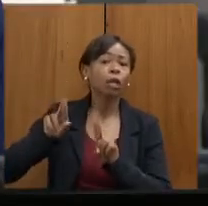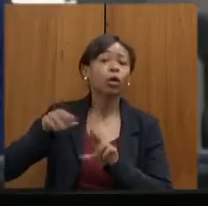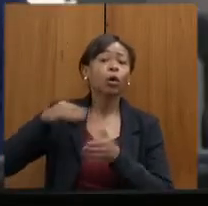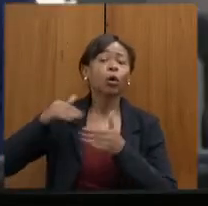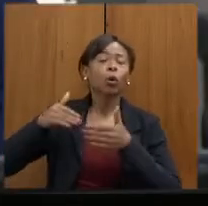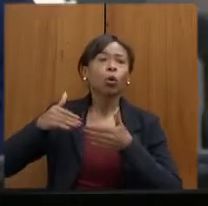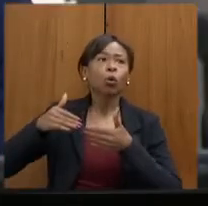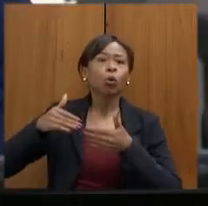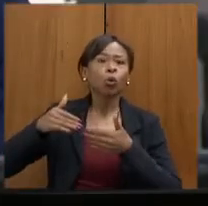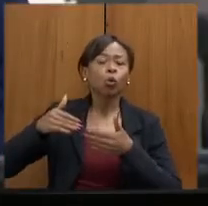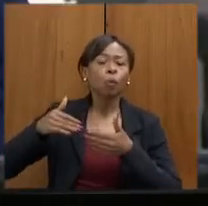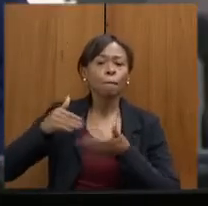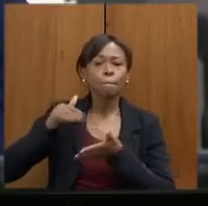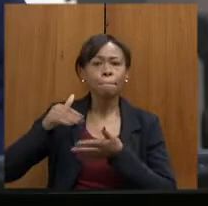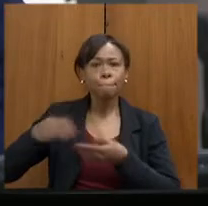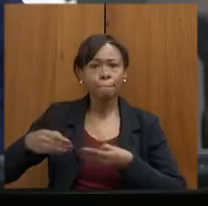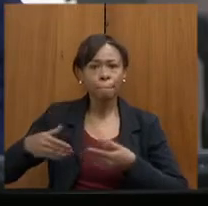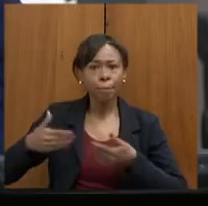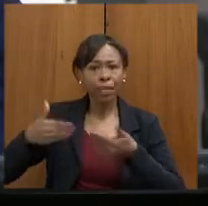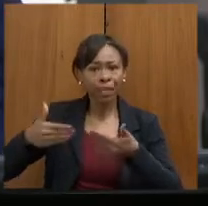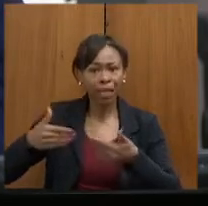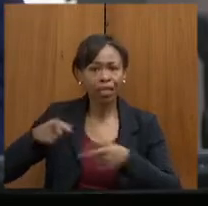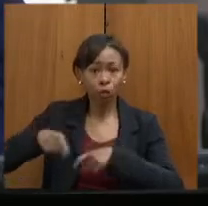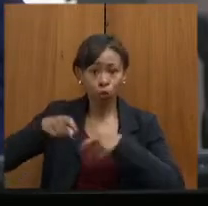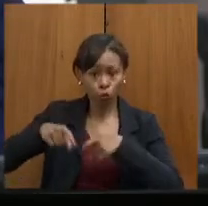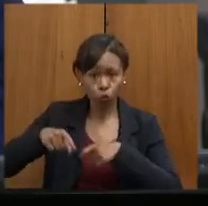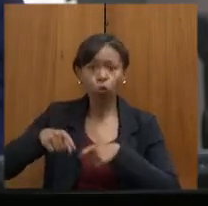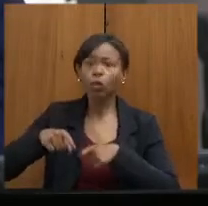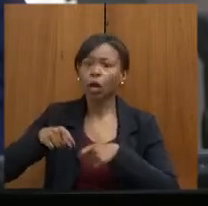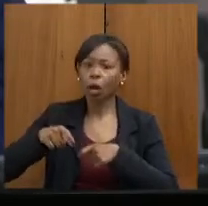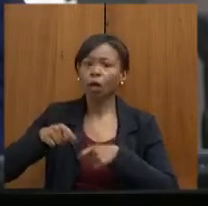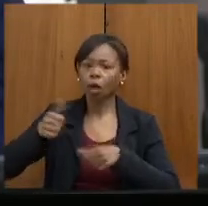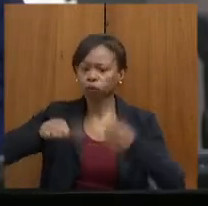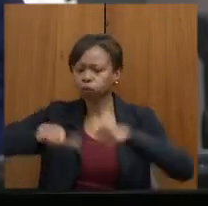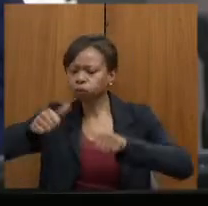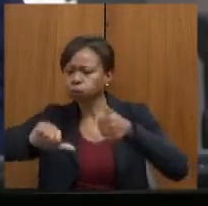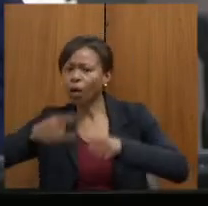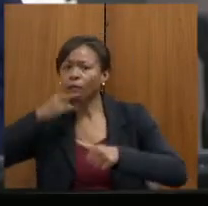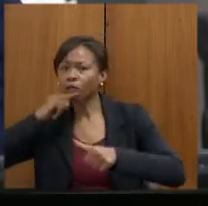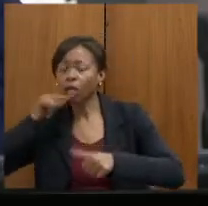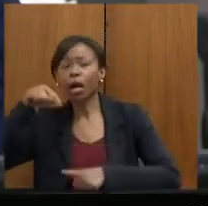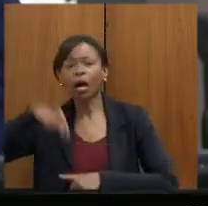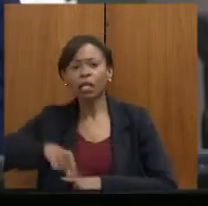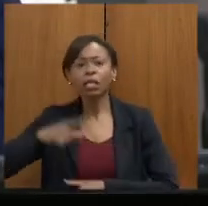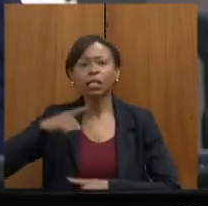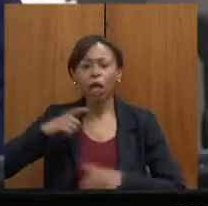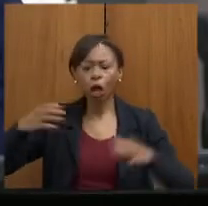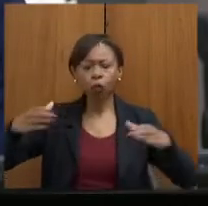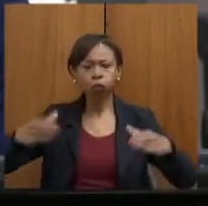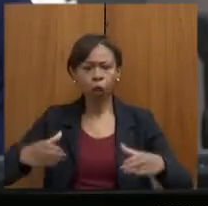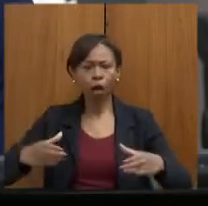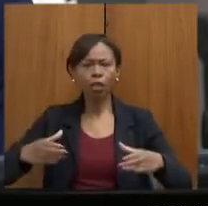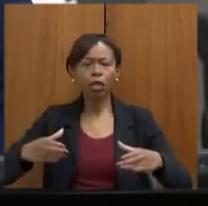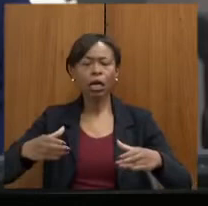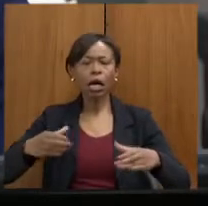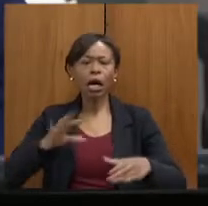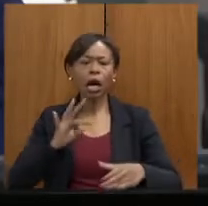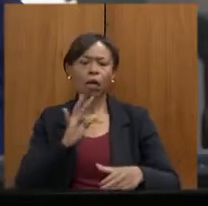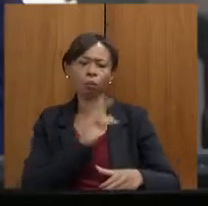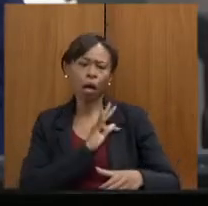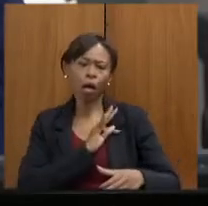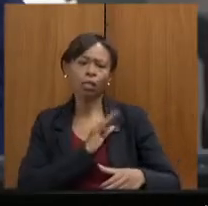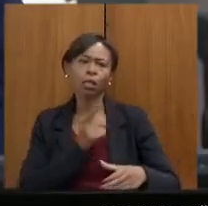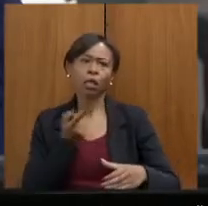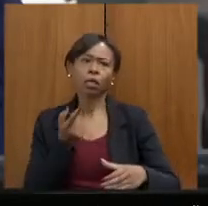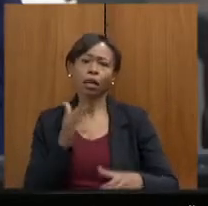faz a inspeção é da cachaça e aqui em Minas nós temos as câmaras técnicas tanto na c&a para conta na faemg